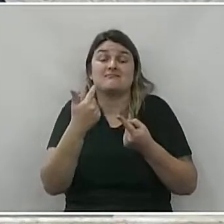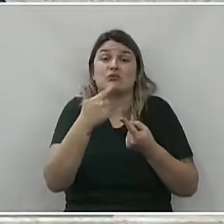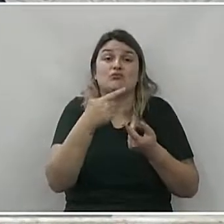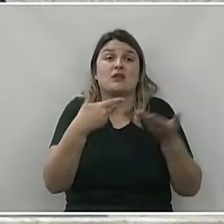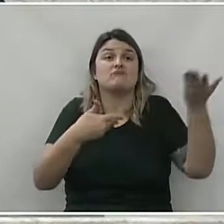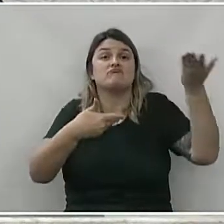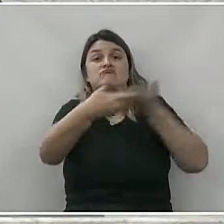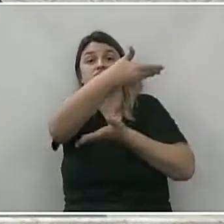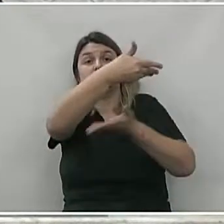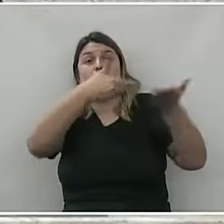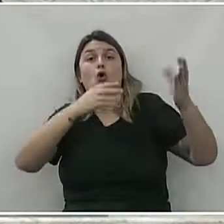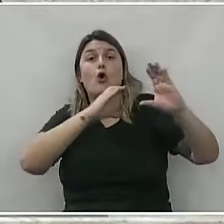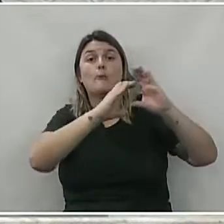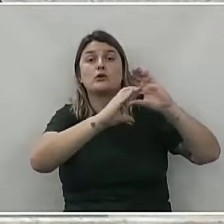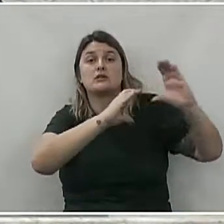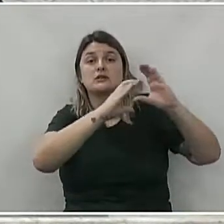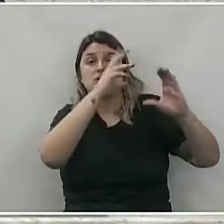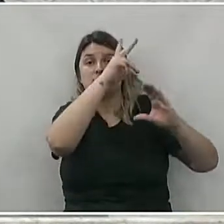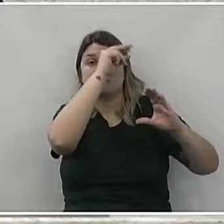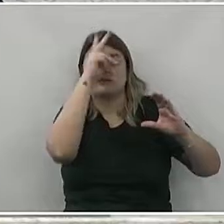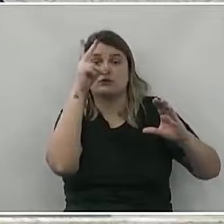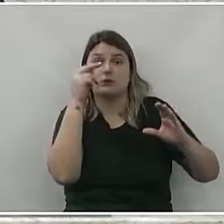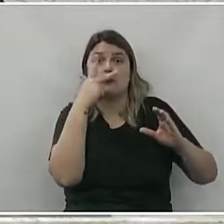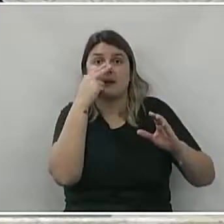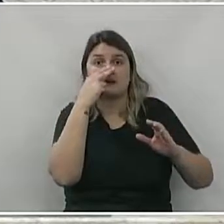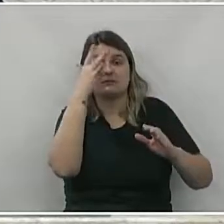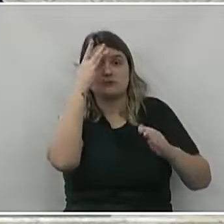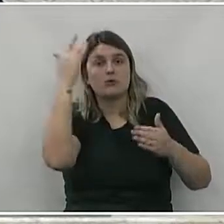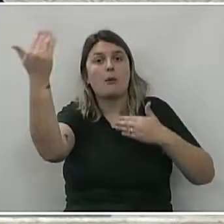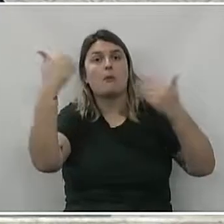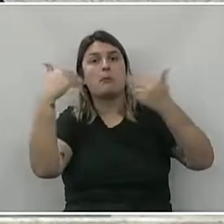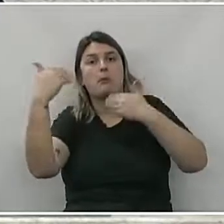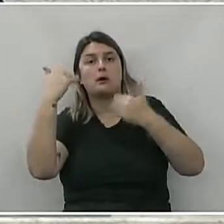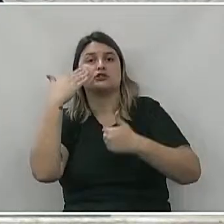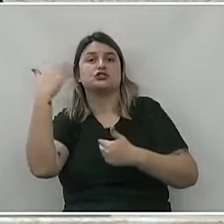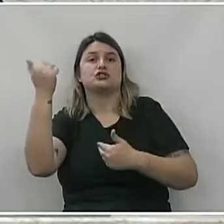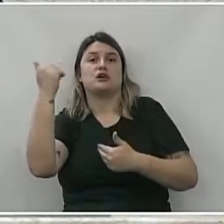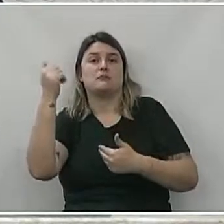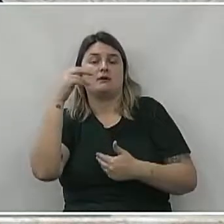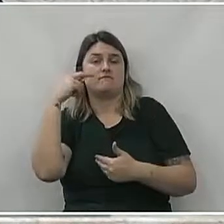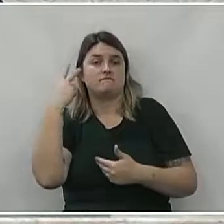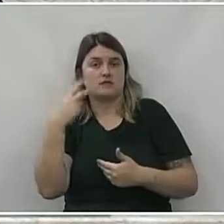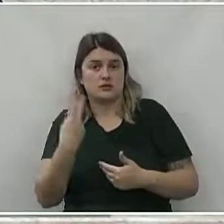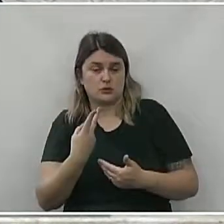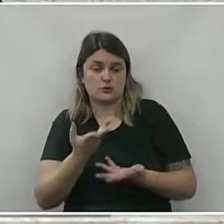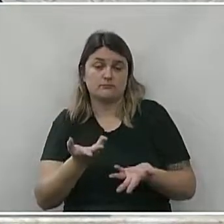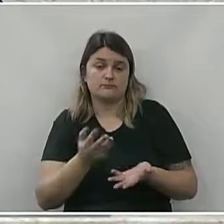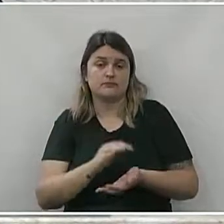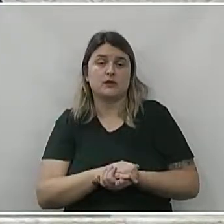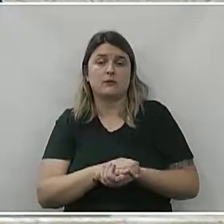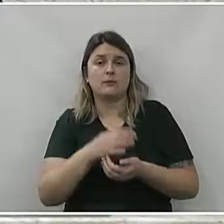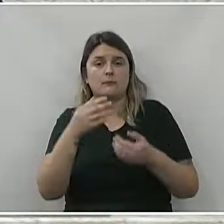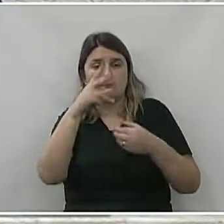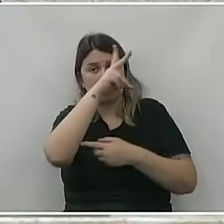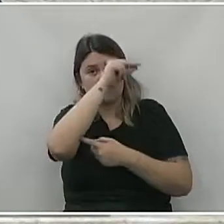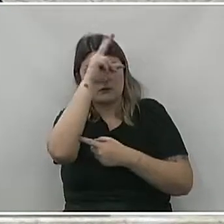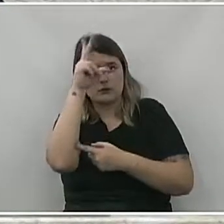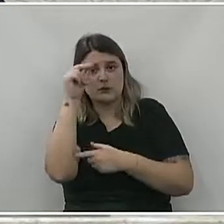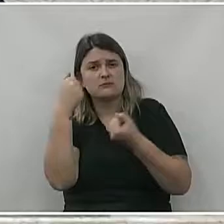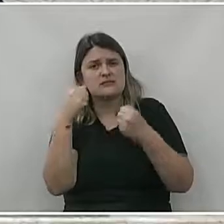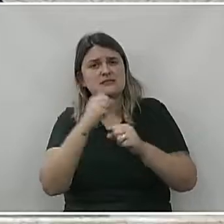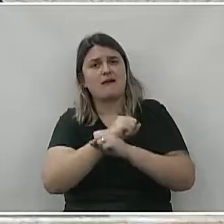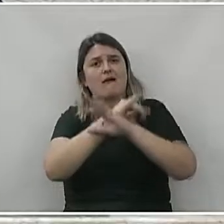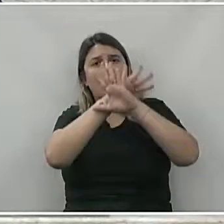meio para que ela entre em contato, ela acaba buscando o vereador. Então, para evitar todas essas